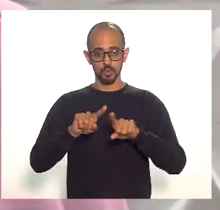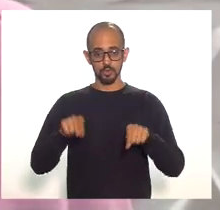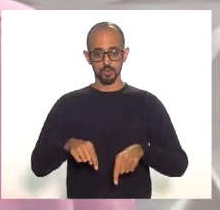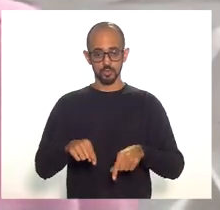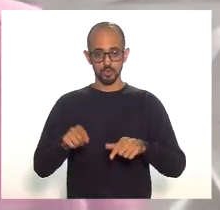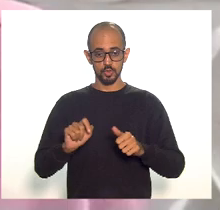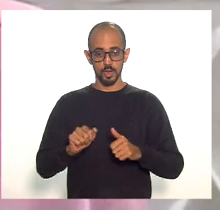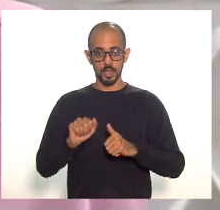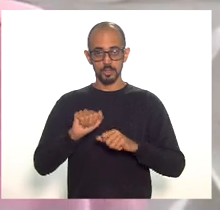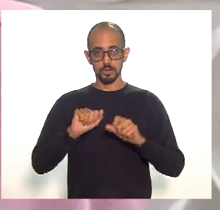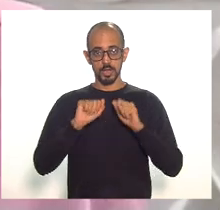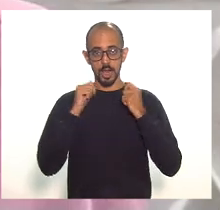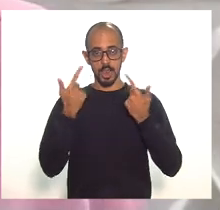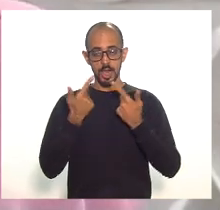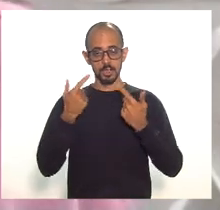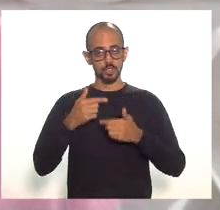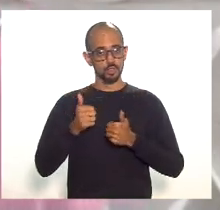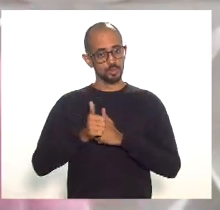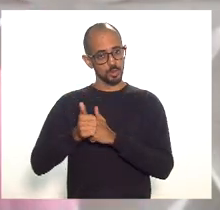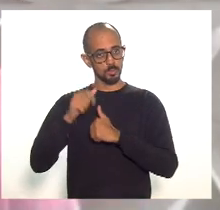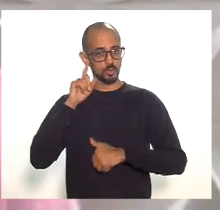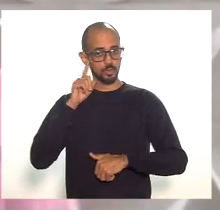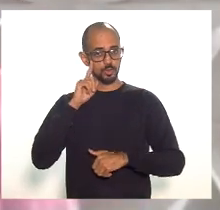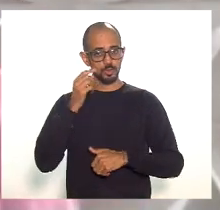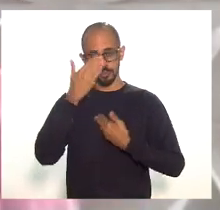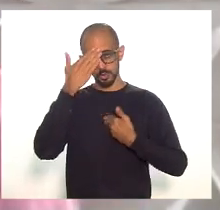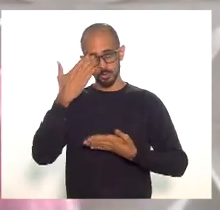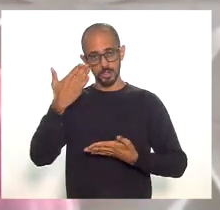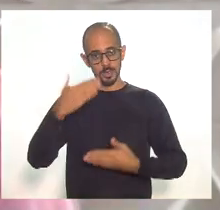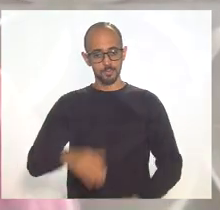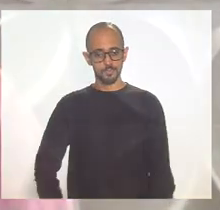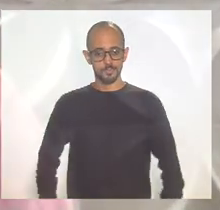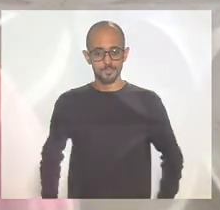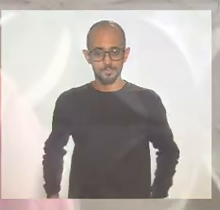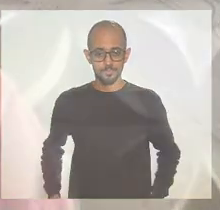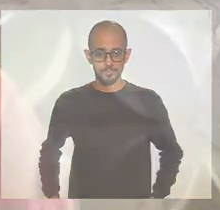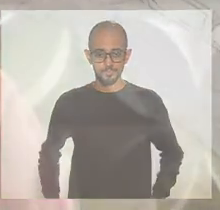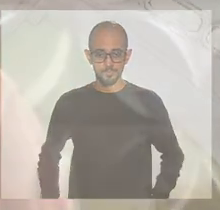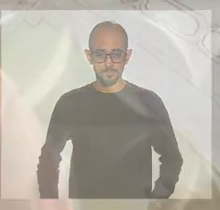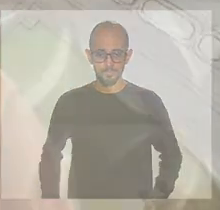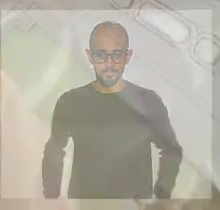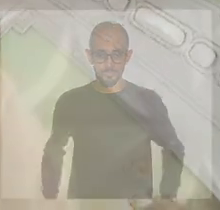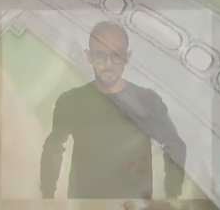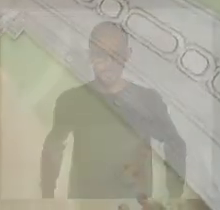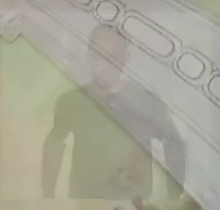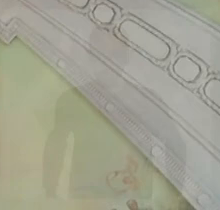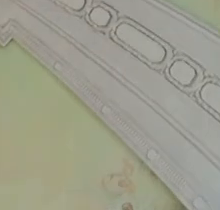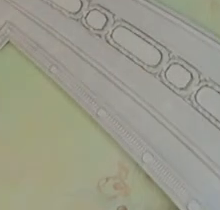nos acompanham no dia a dia. Muito obrigada.